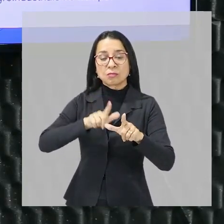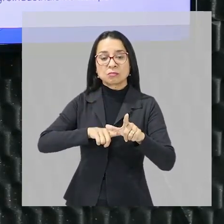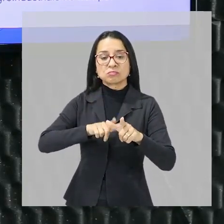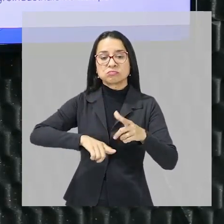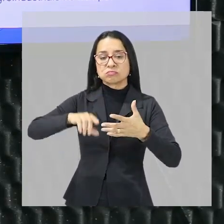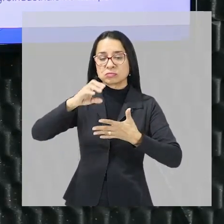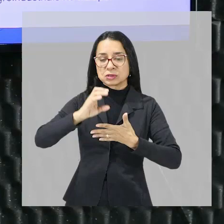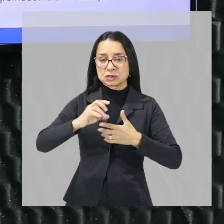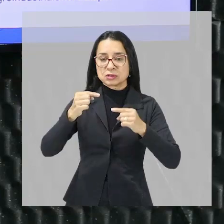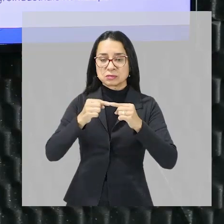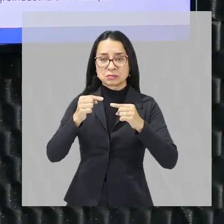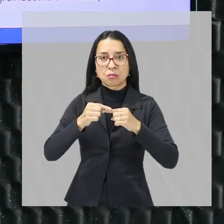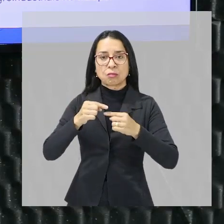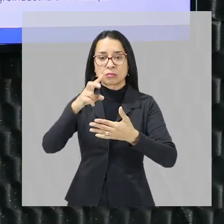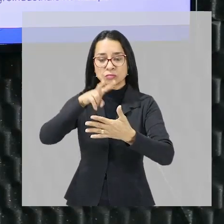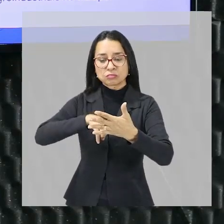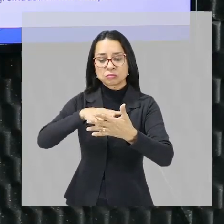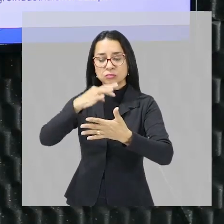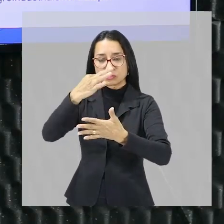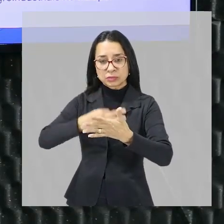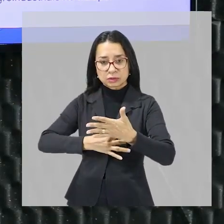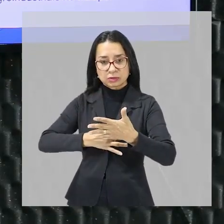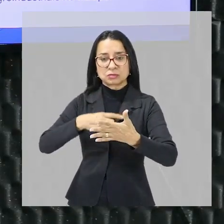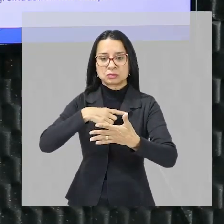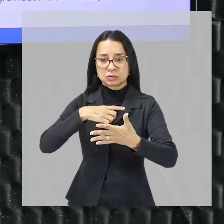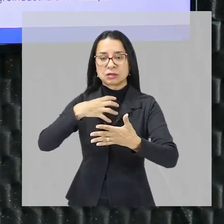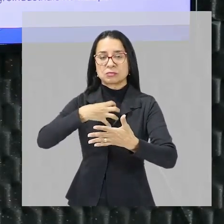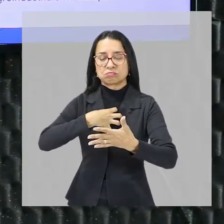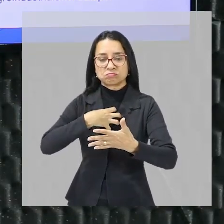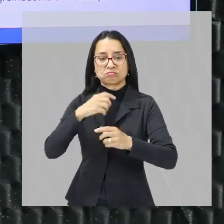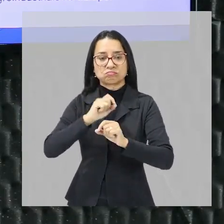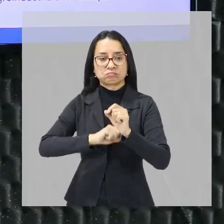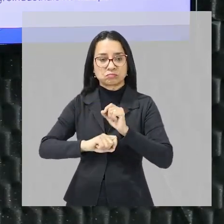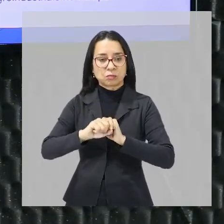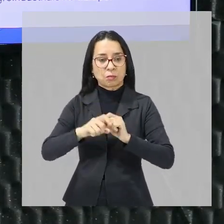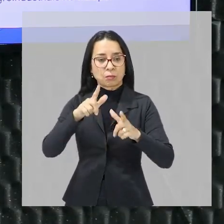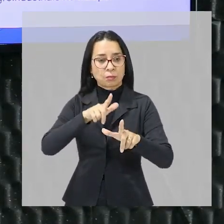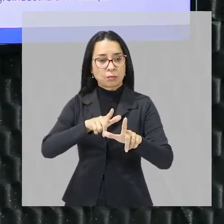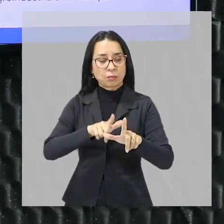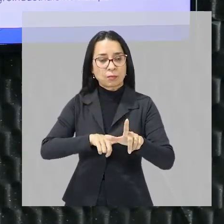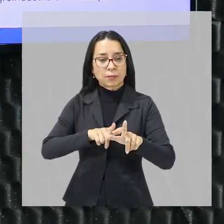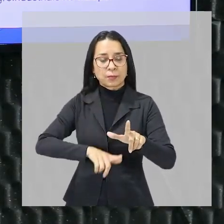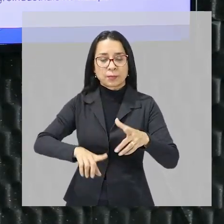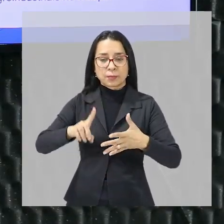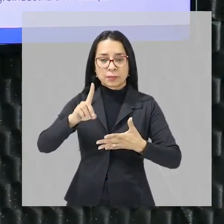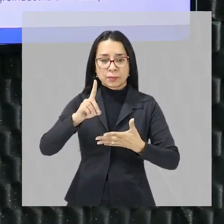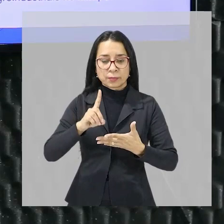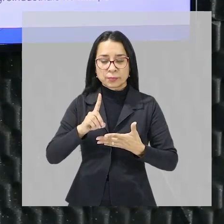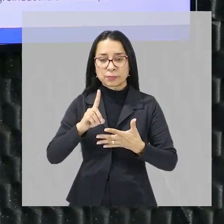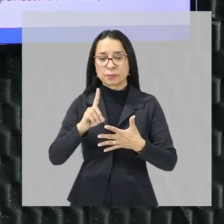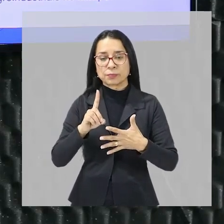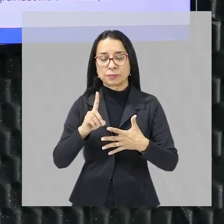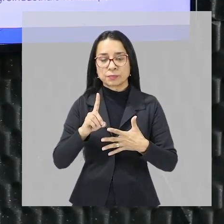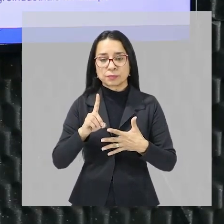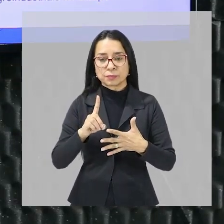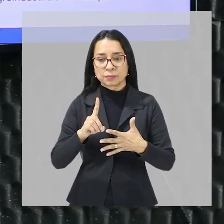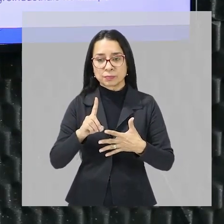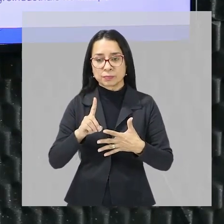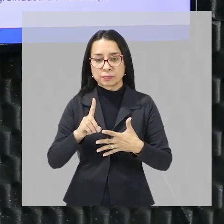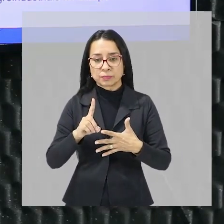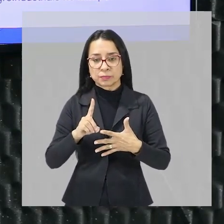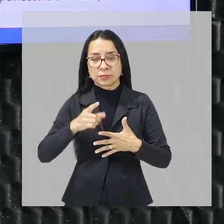a gente leu no texto, faz sentido. Letra D de dado. Impedir a produção exportadora nas terras